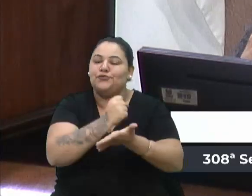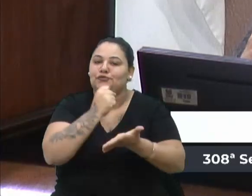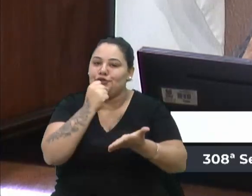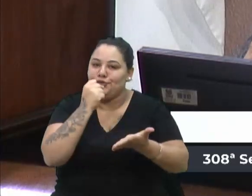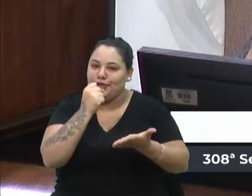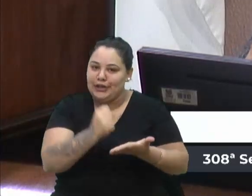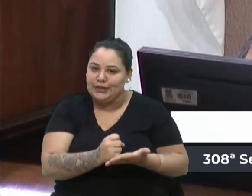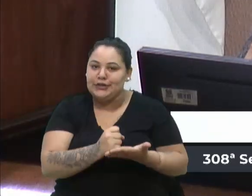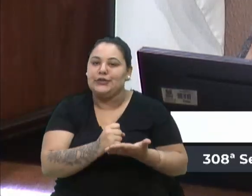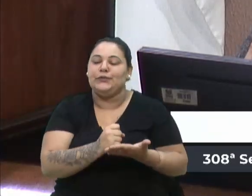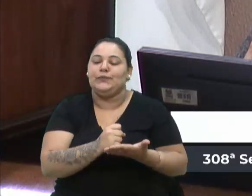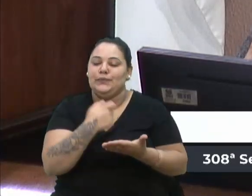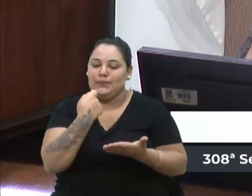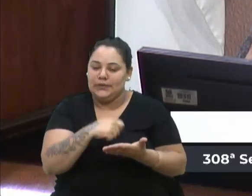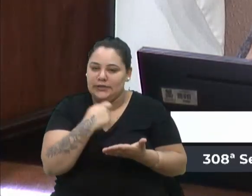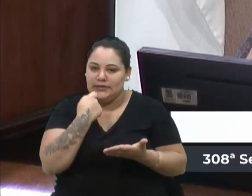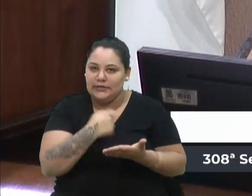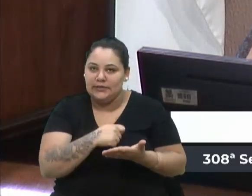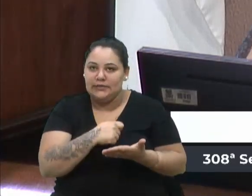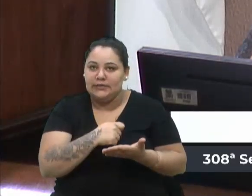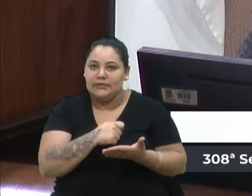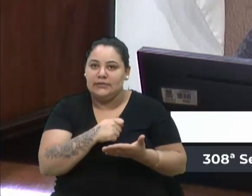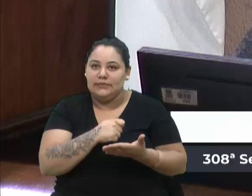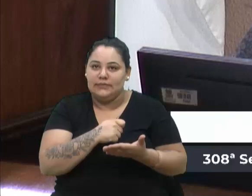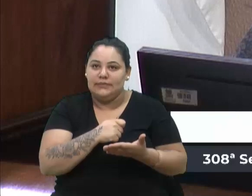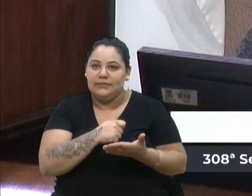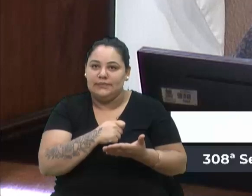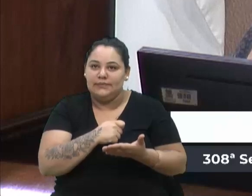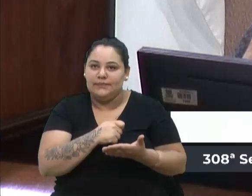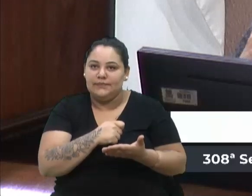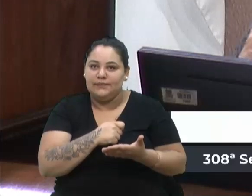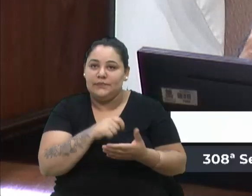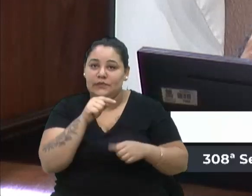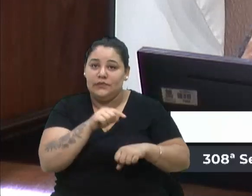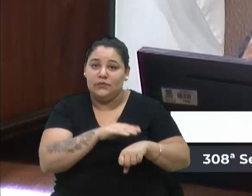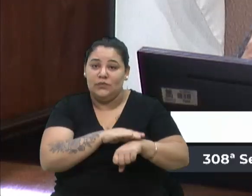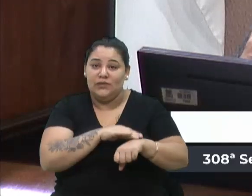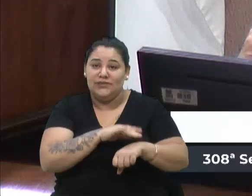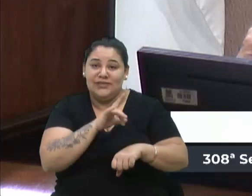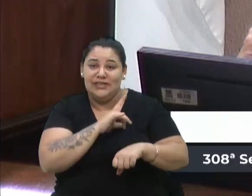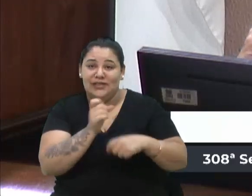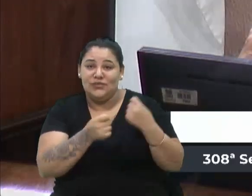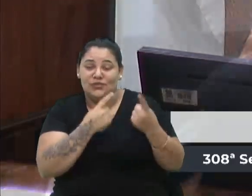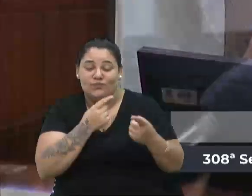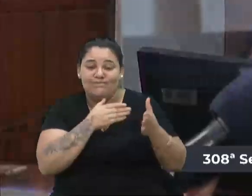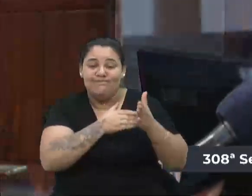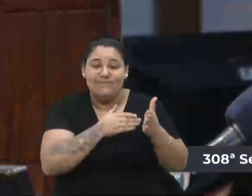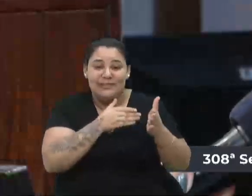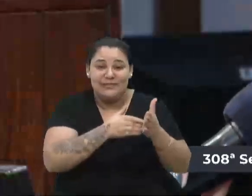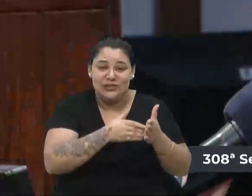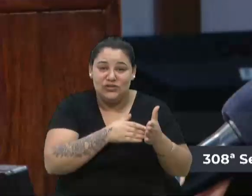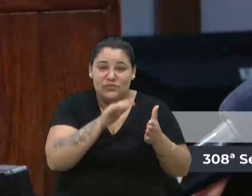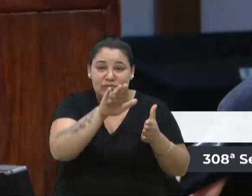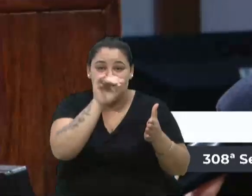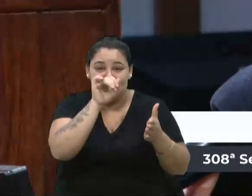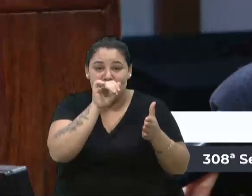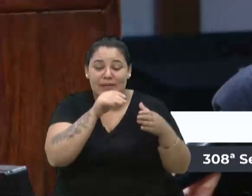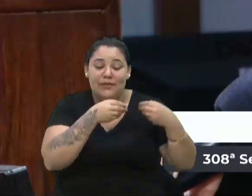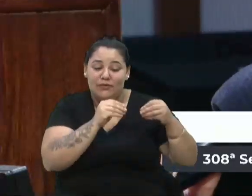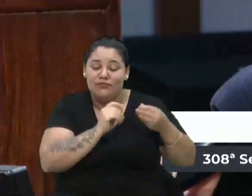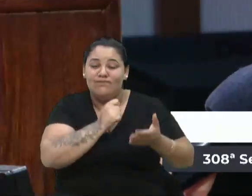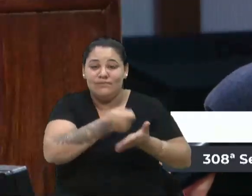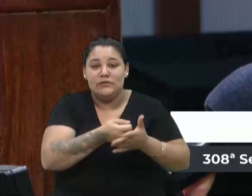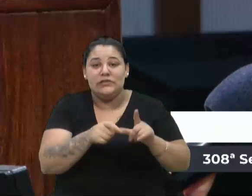sobre limite previdencial então em Caxias nesse momento até com restrições a essa questão de nomeação né pela folha de pagamento